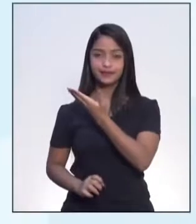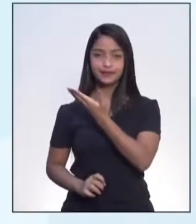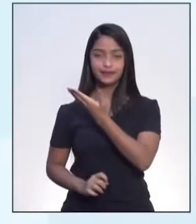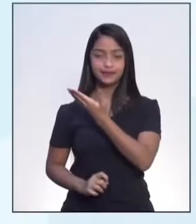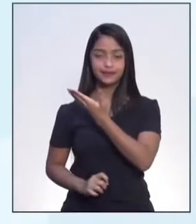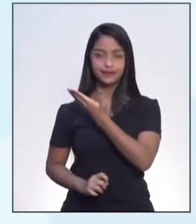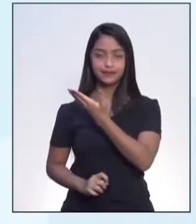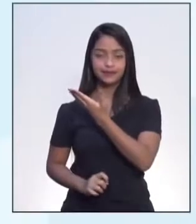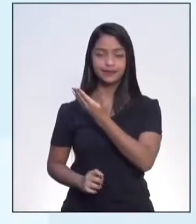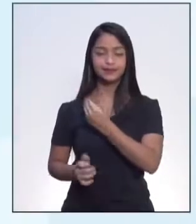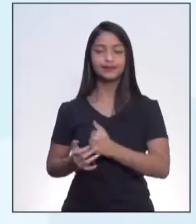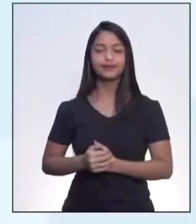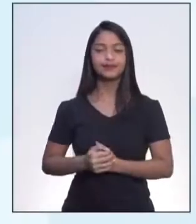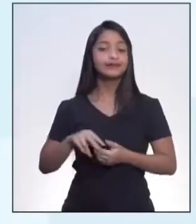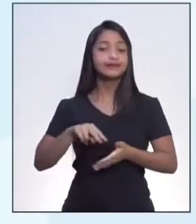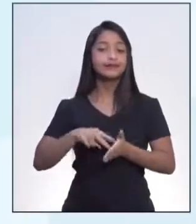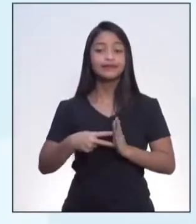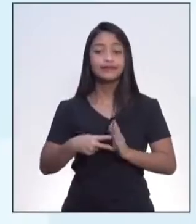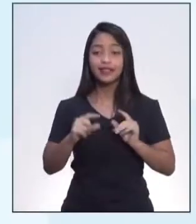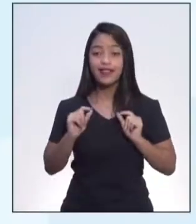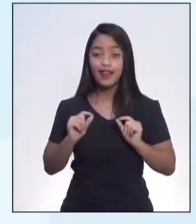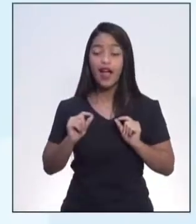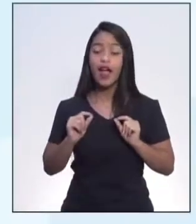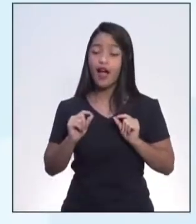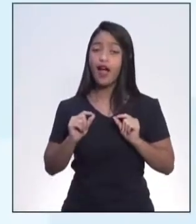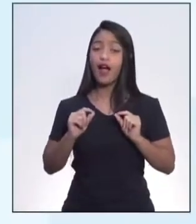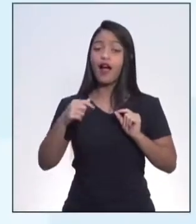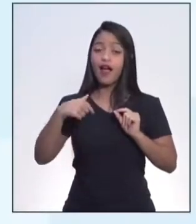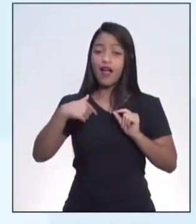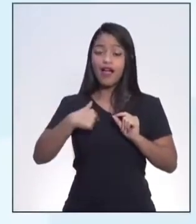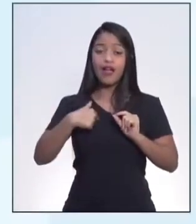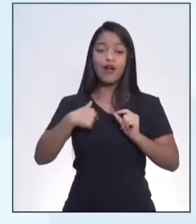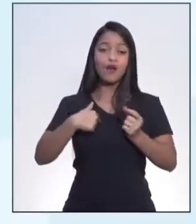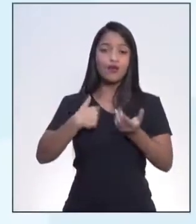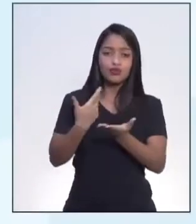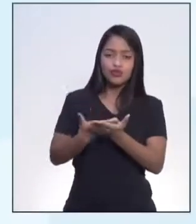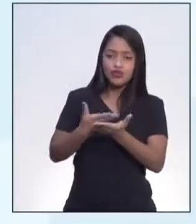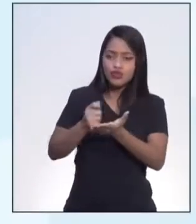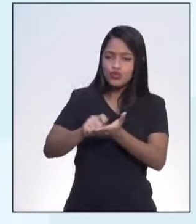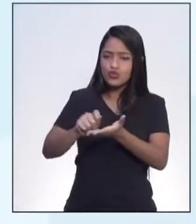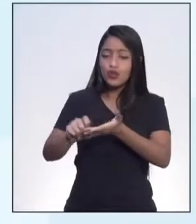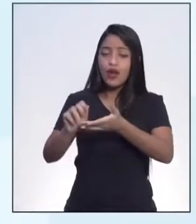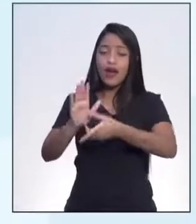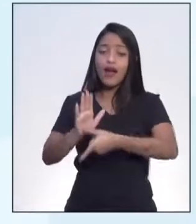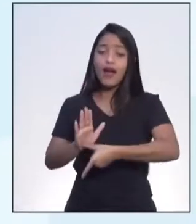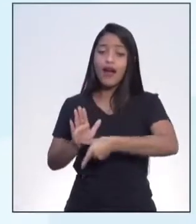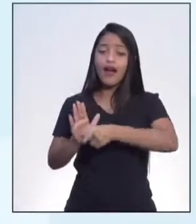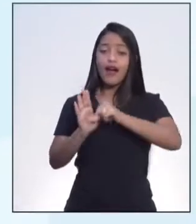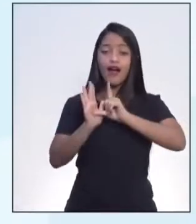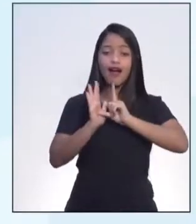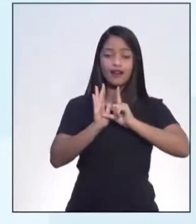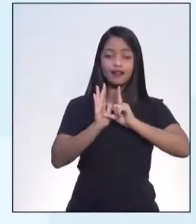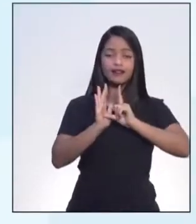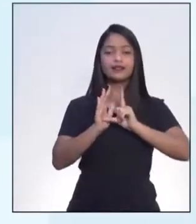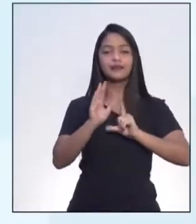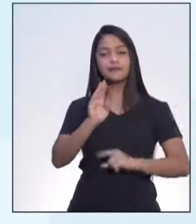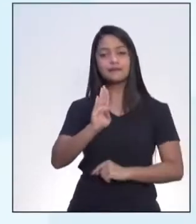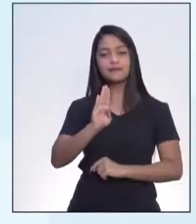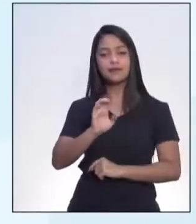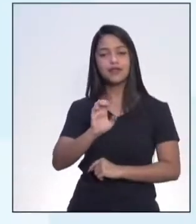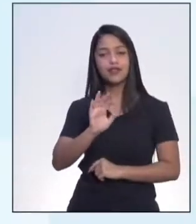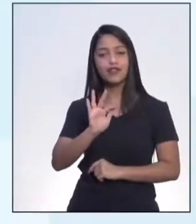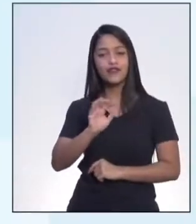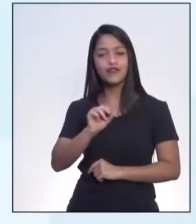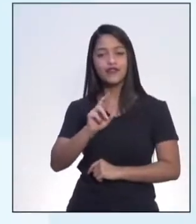my homework. Antes de fazer a minha lição de casa, tá? Então, isso aqui a gente viu na aula passada. Words that show